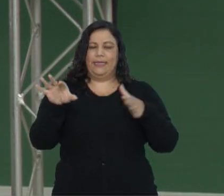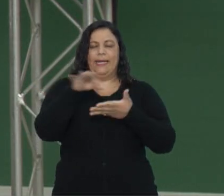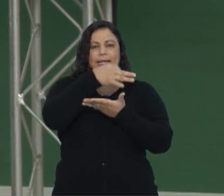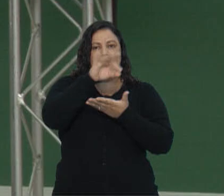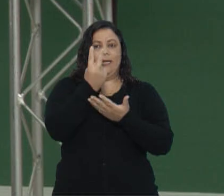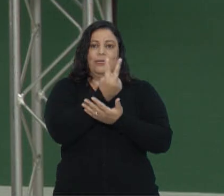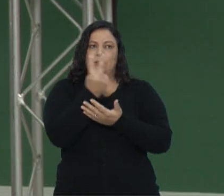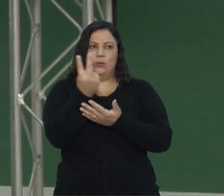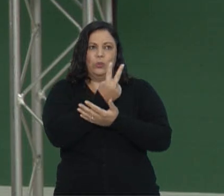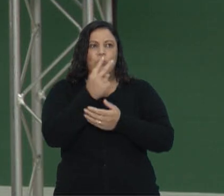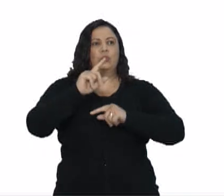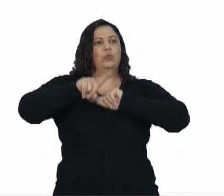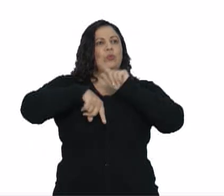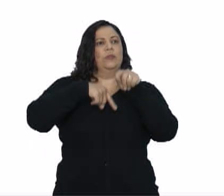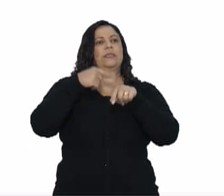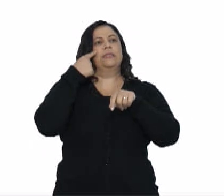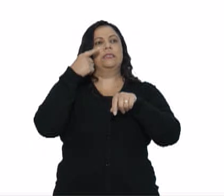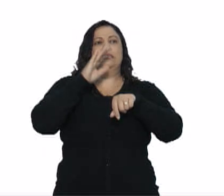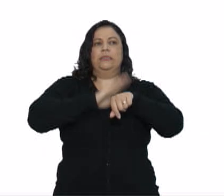Já voltamos. Tchau, tchau.